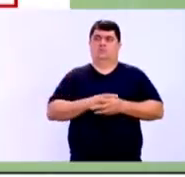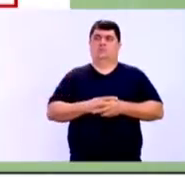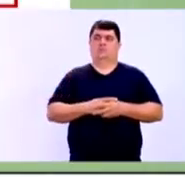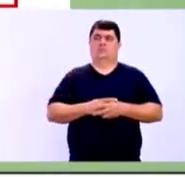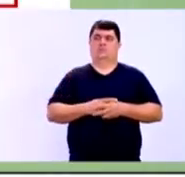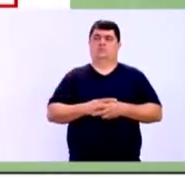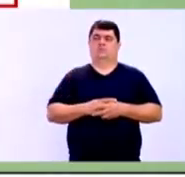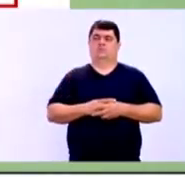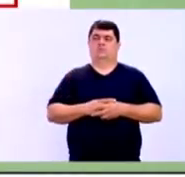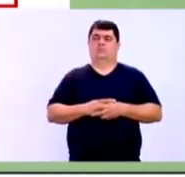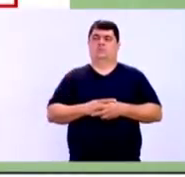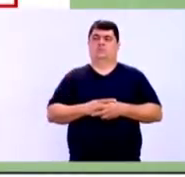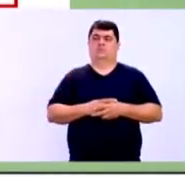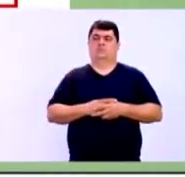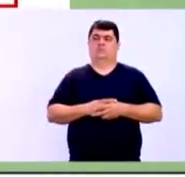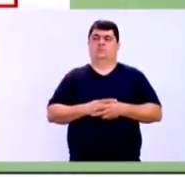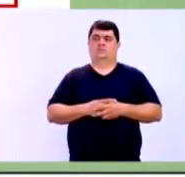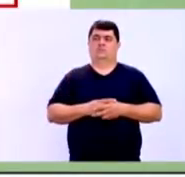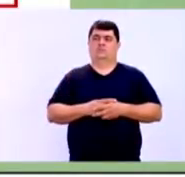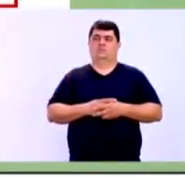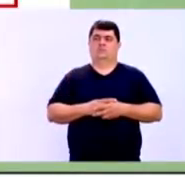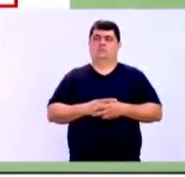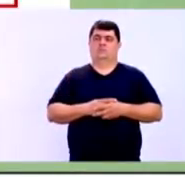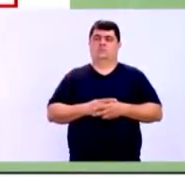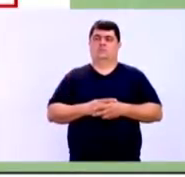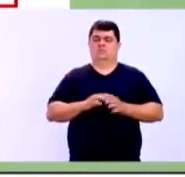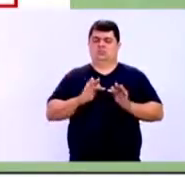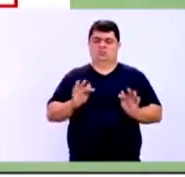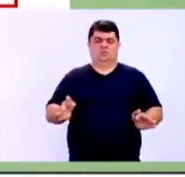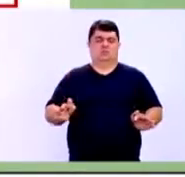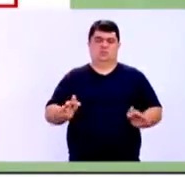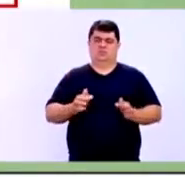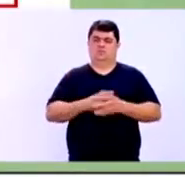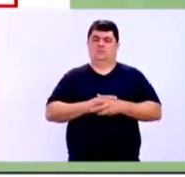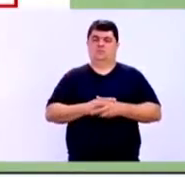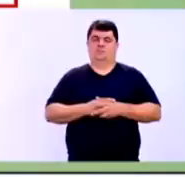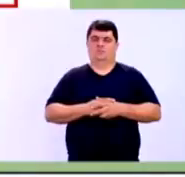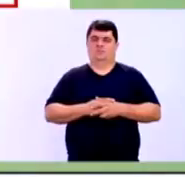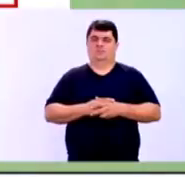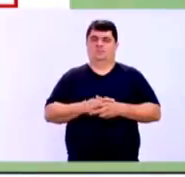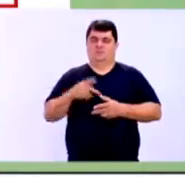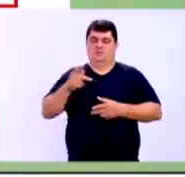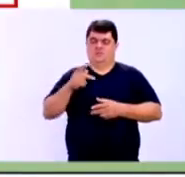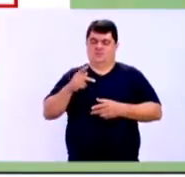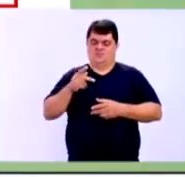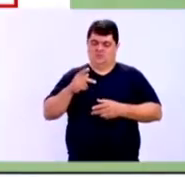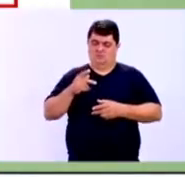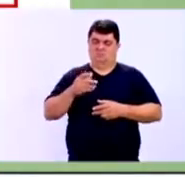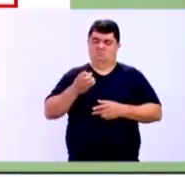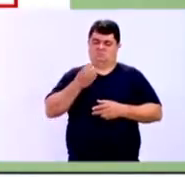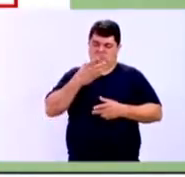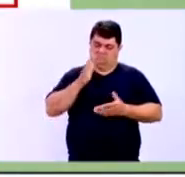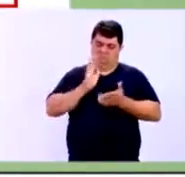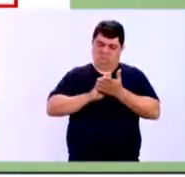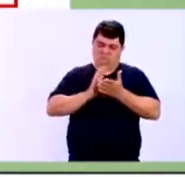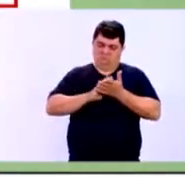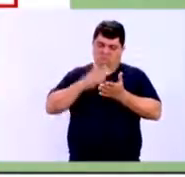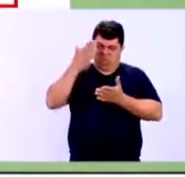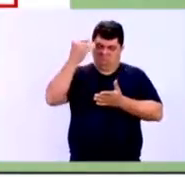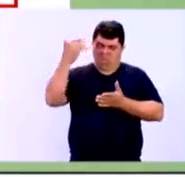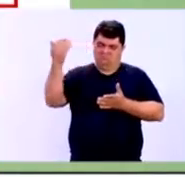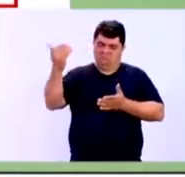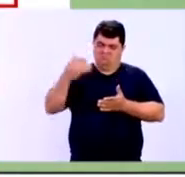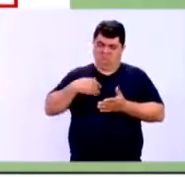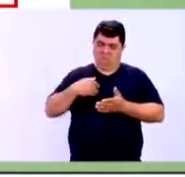19.200 unidades monetárias. Bem simples, né, professor? Pô, simples. Esse professor é impressionante. Cada vez que ele fala, eu adquiro